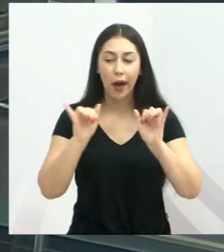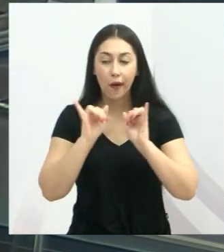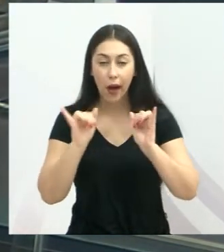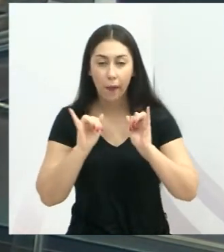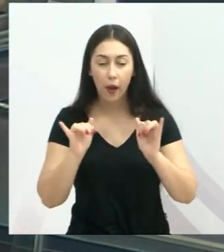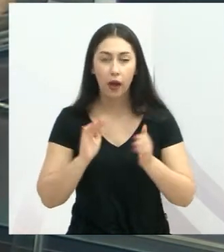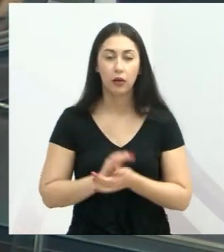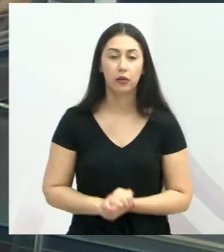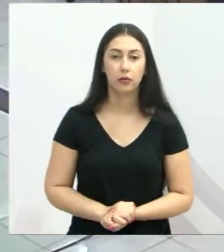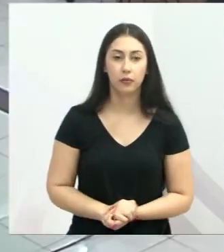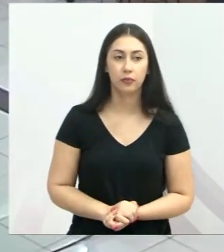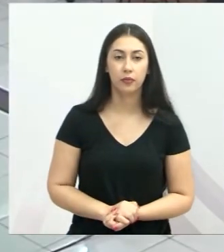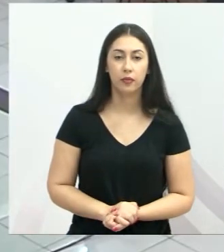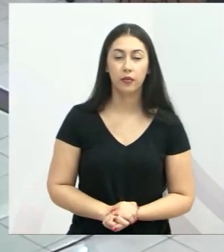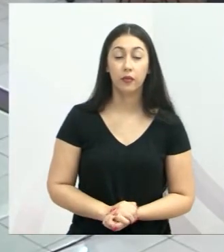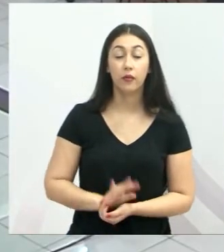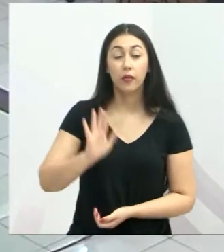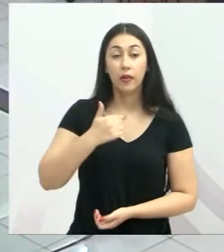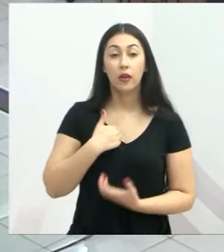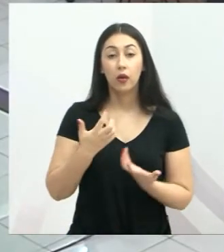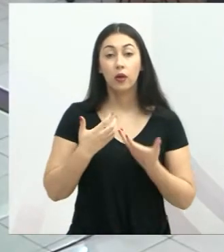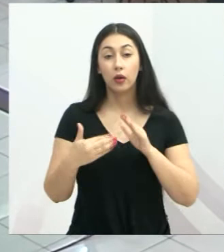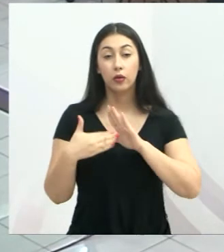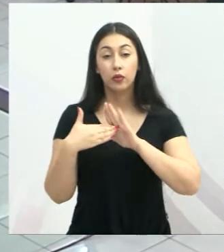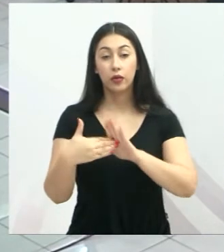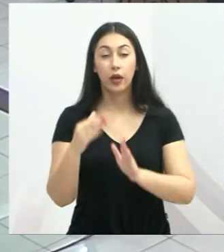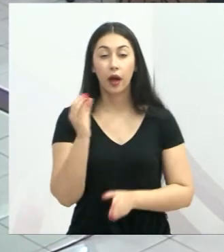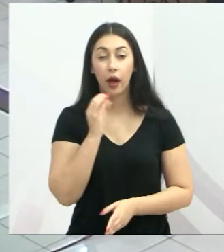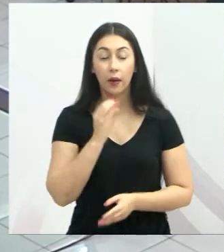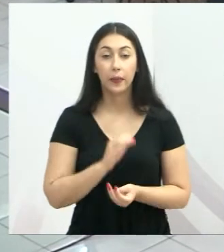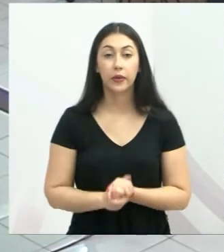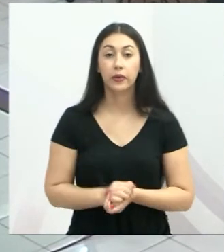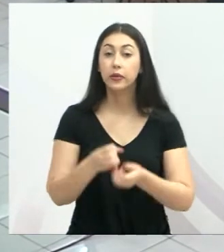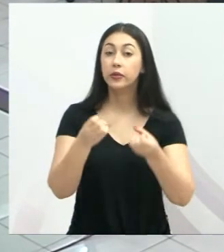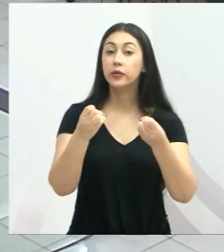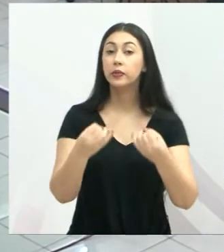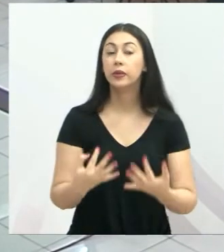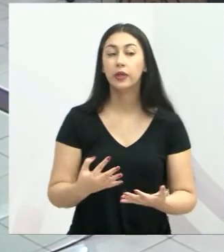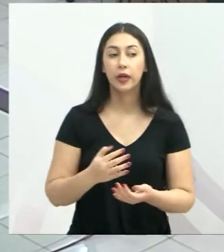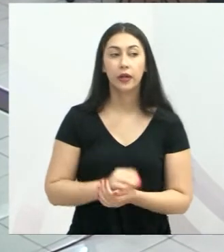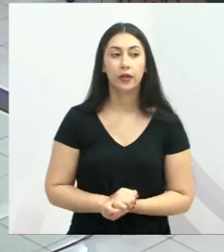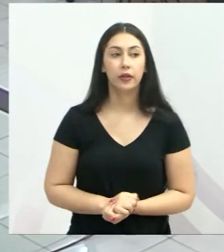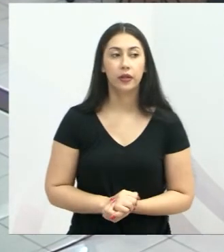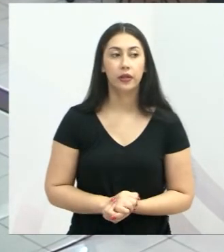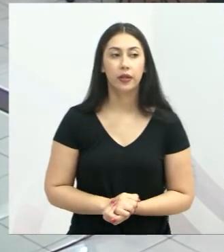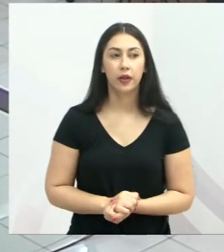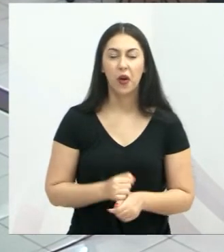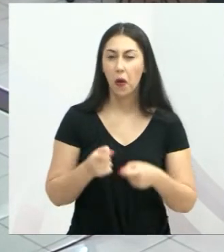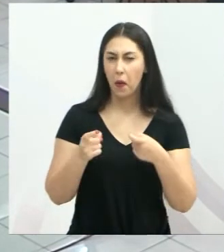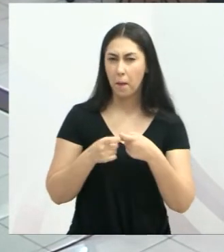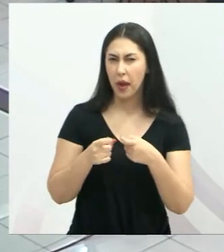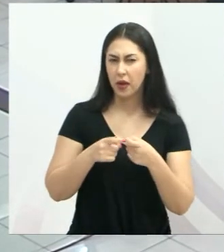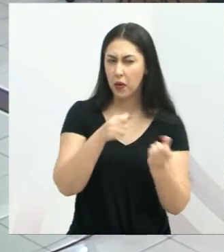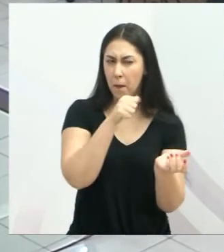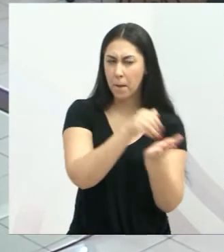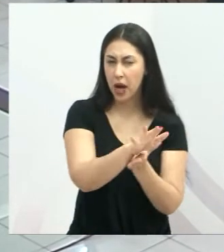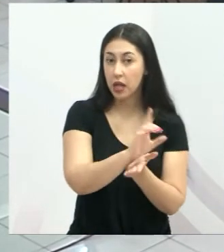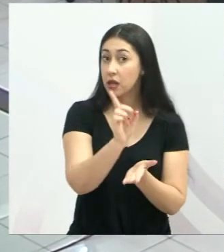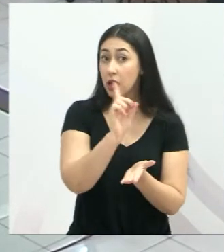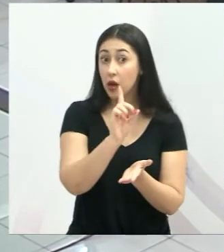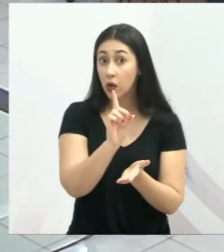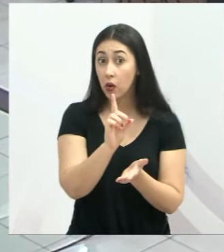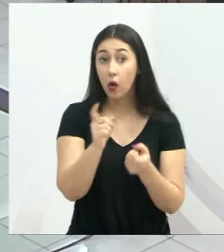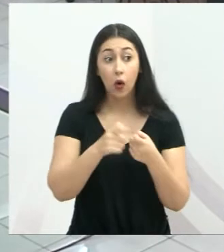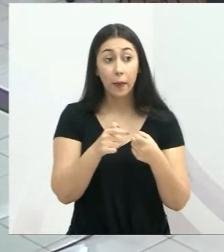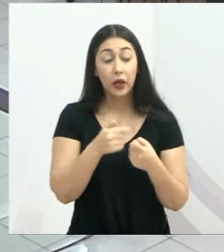Eu só quero contribuir um pouquinho aqui e só dizer que não foram dispensados, eles pediram para